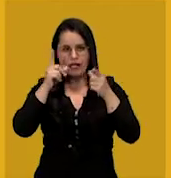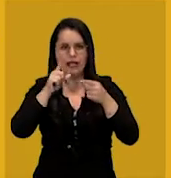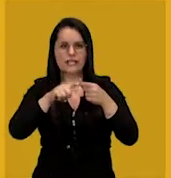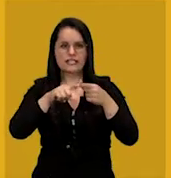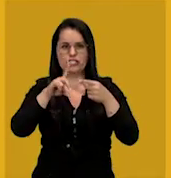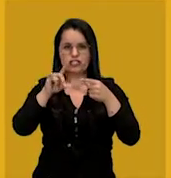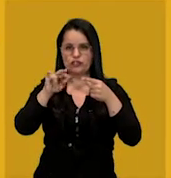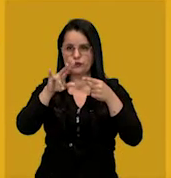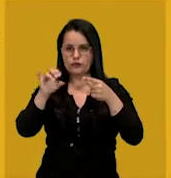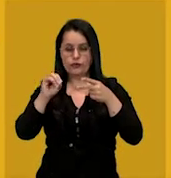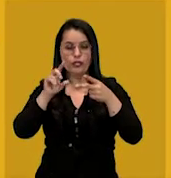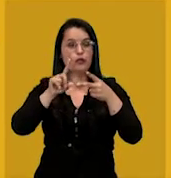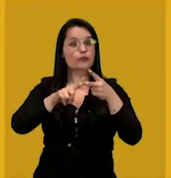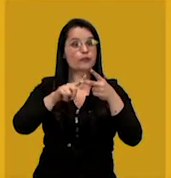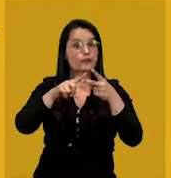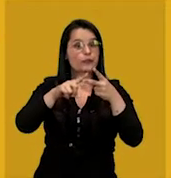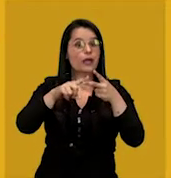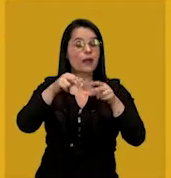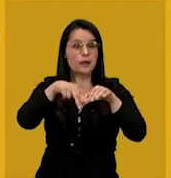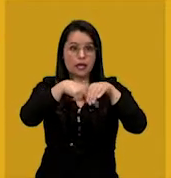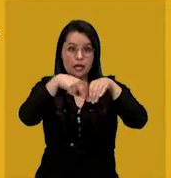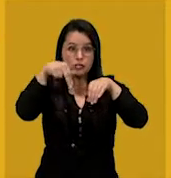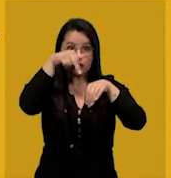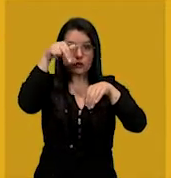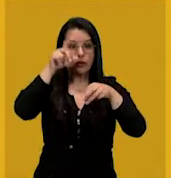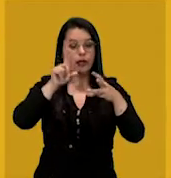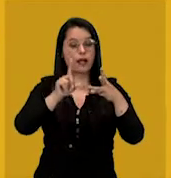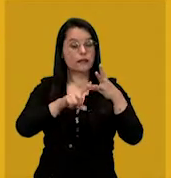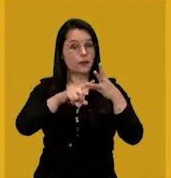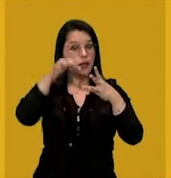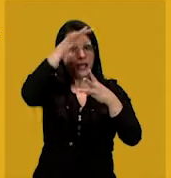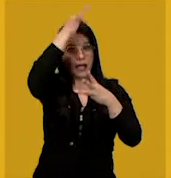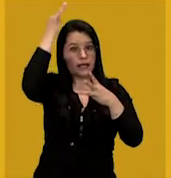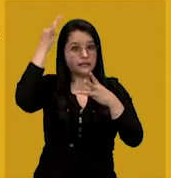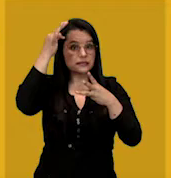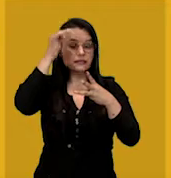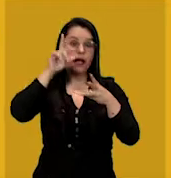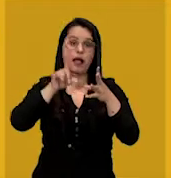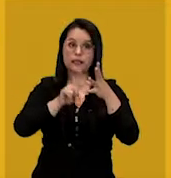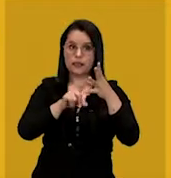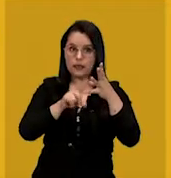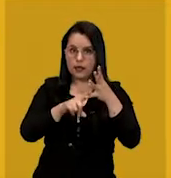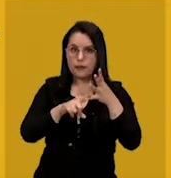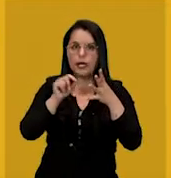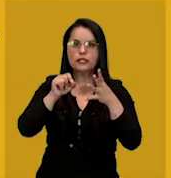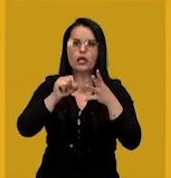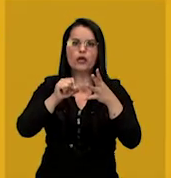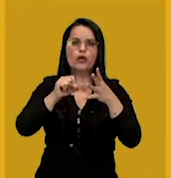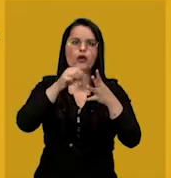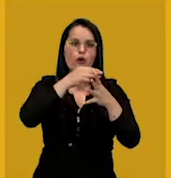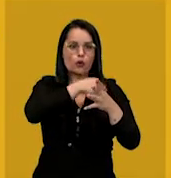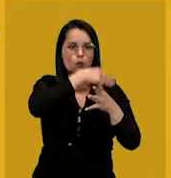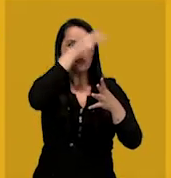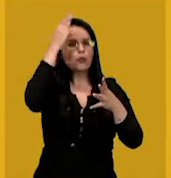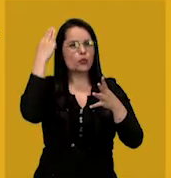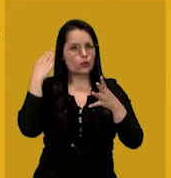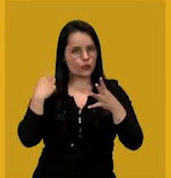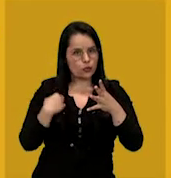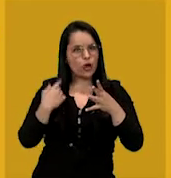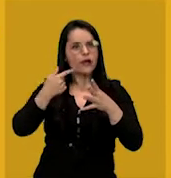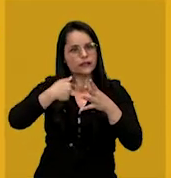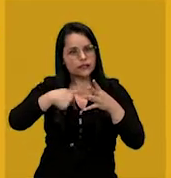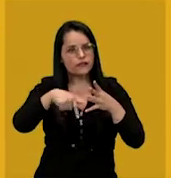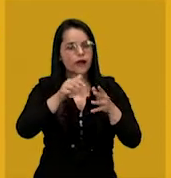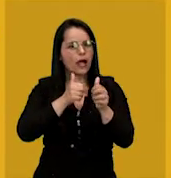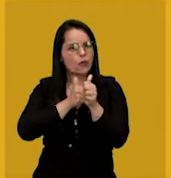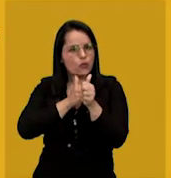festejo de Páscoa, dos Santos Padroeiros. Tem a festa da peregrinação Aparecida, alguns conhecem como Aparecida